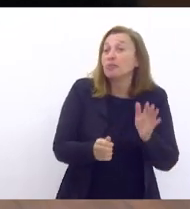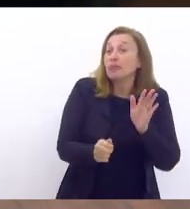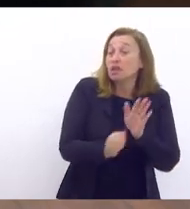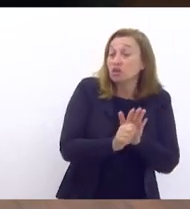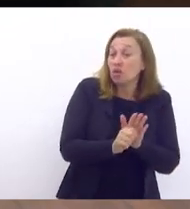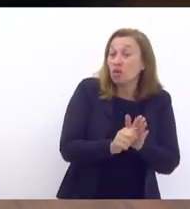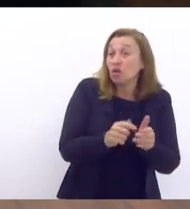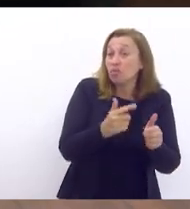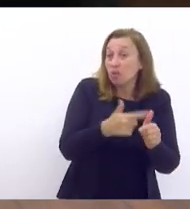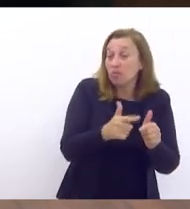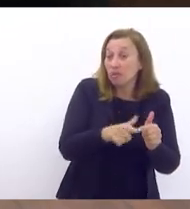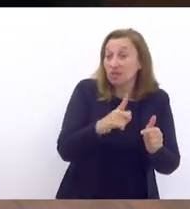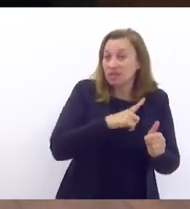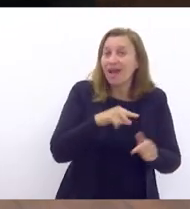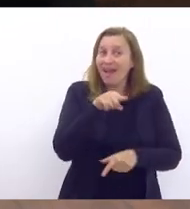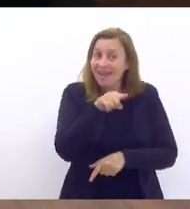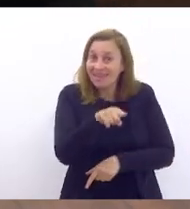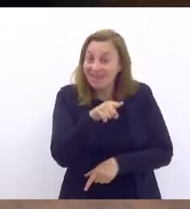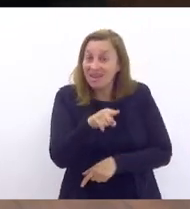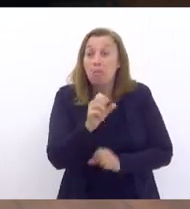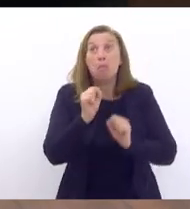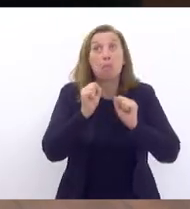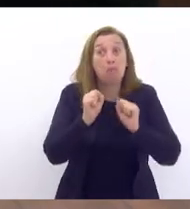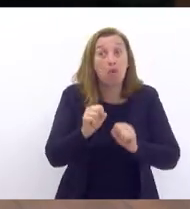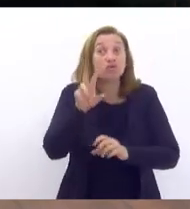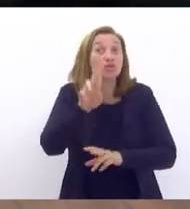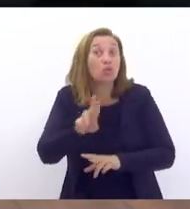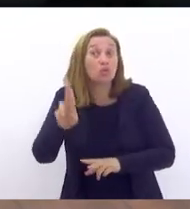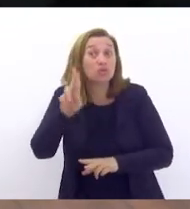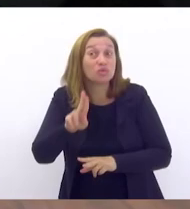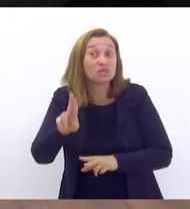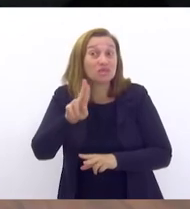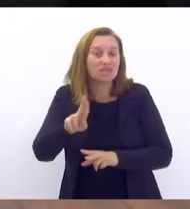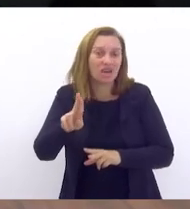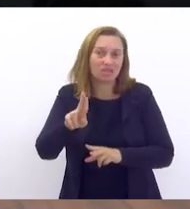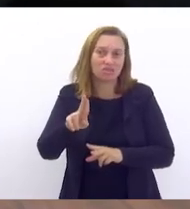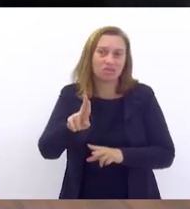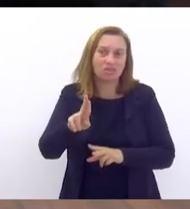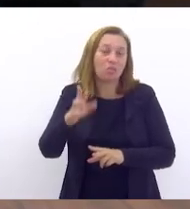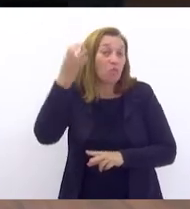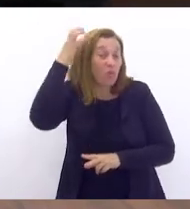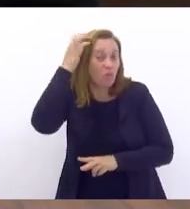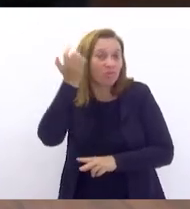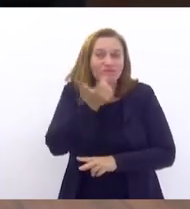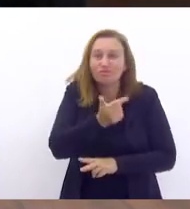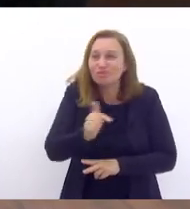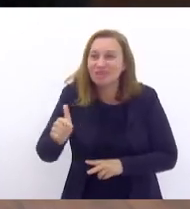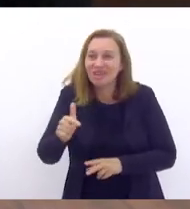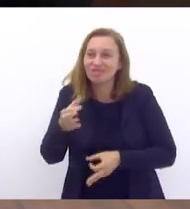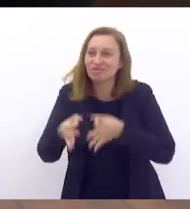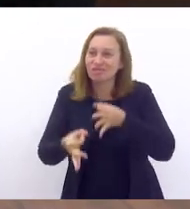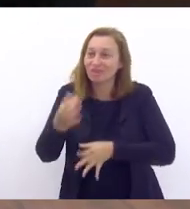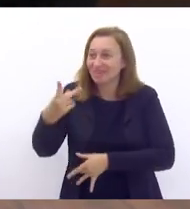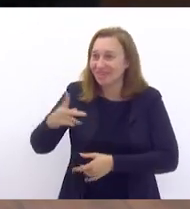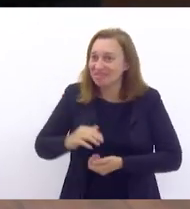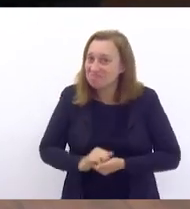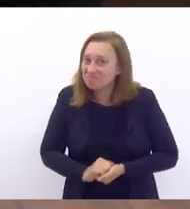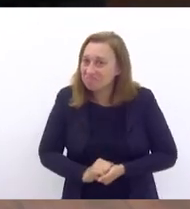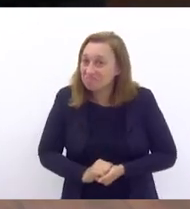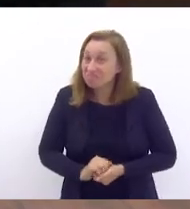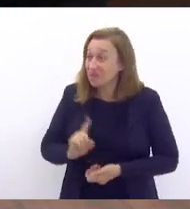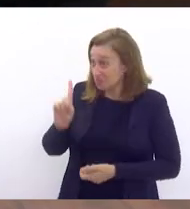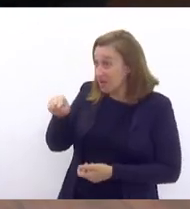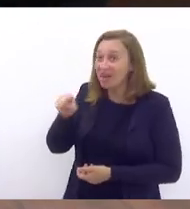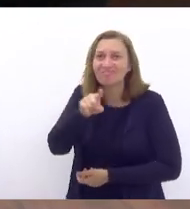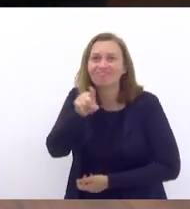uma dependência química, aquilo poderá ser usado como um atenuante no julgamento dele. Não é